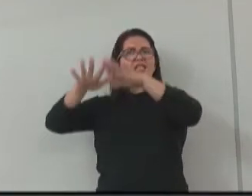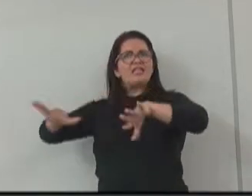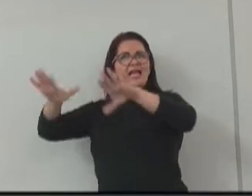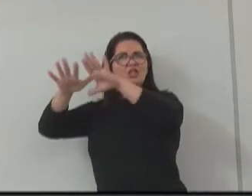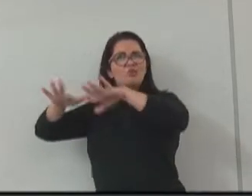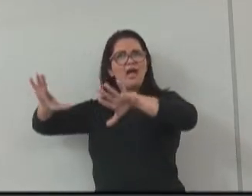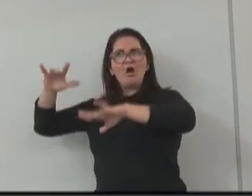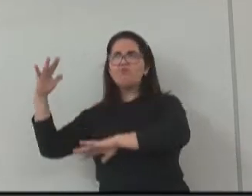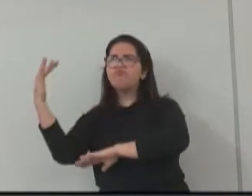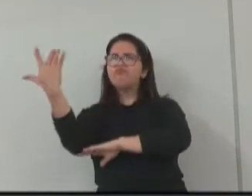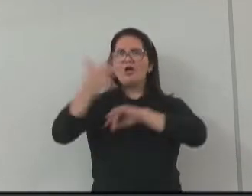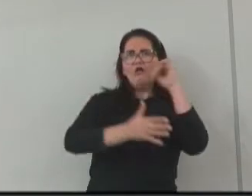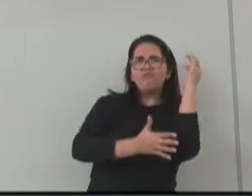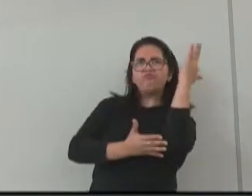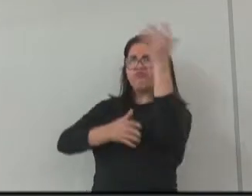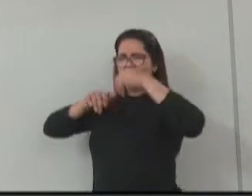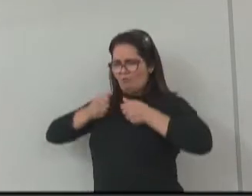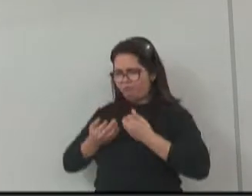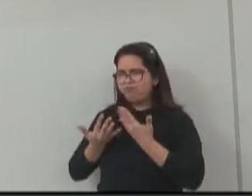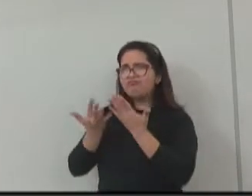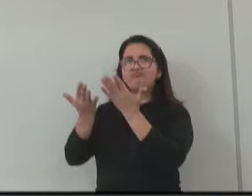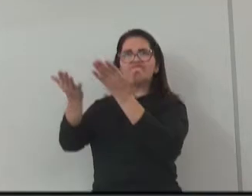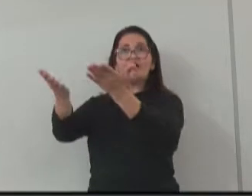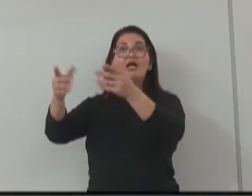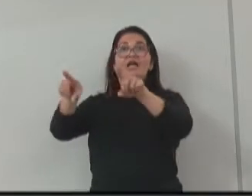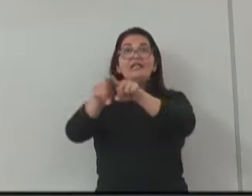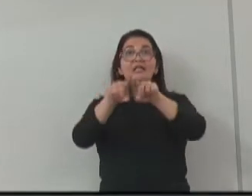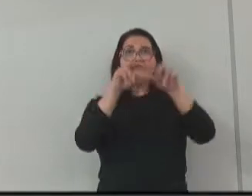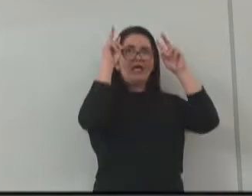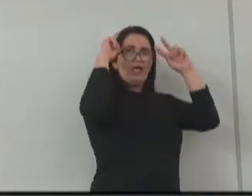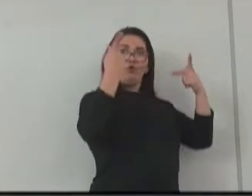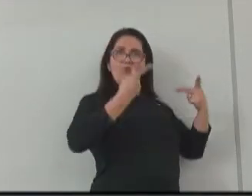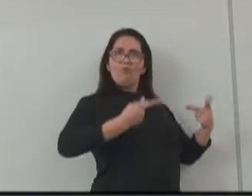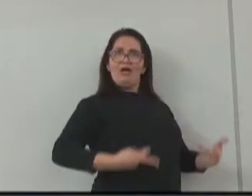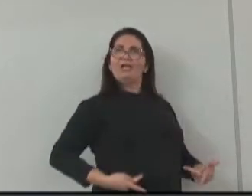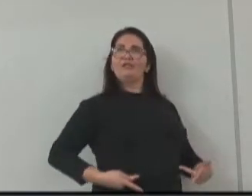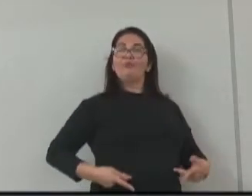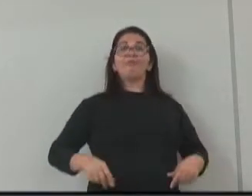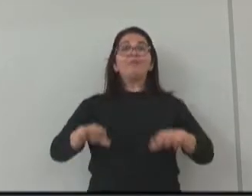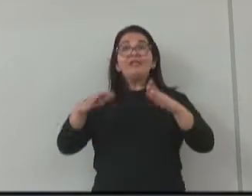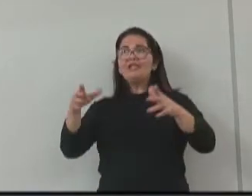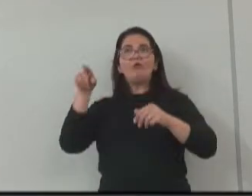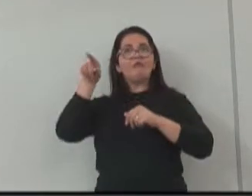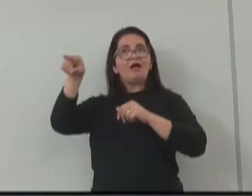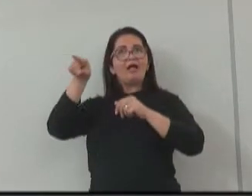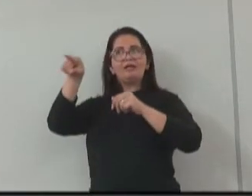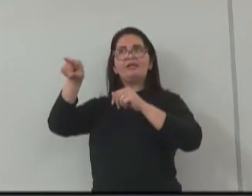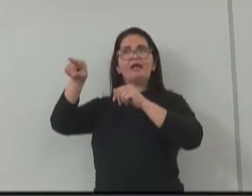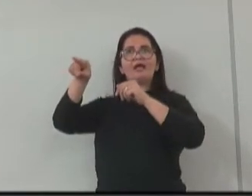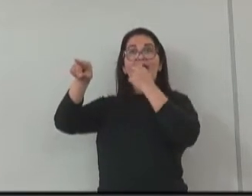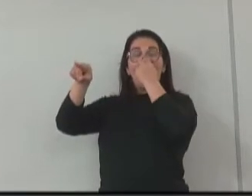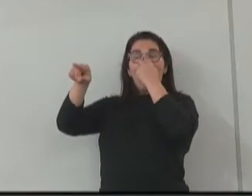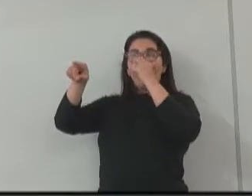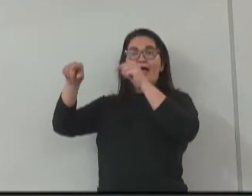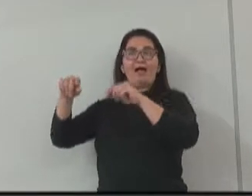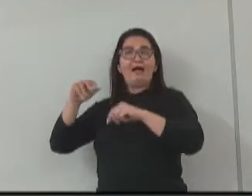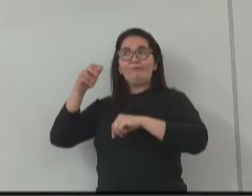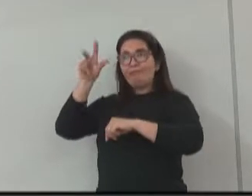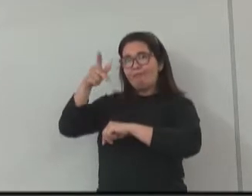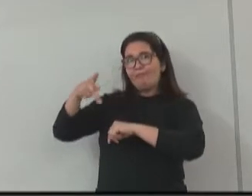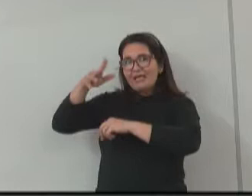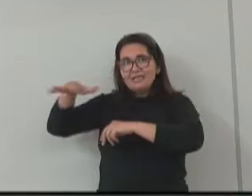de paisagem refere-se às manifestações e fenômenos espaciais que podem ser apreendidos pelos seres humanos através dos seus